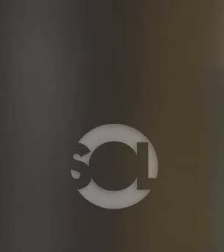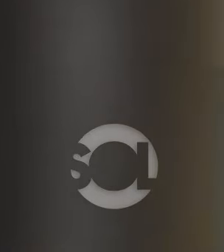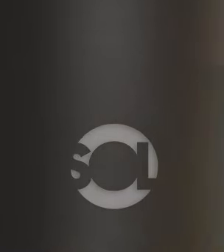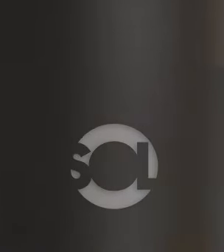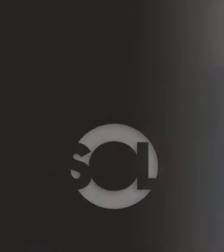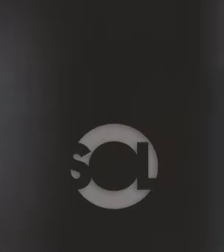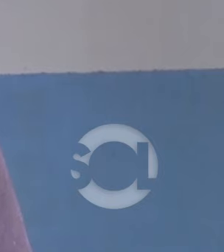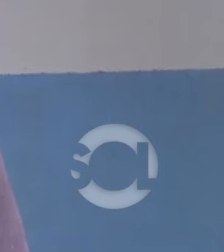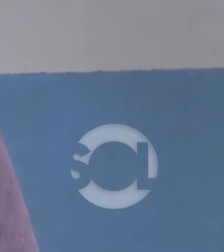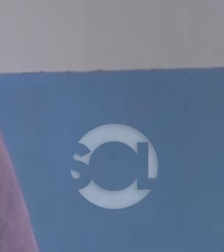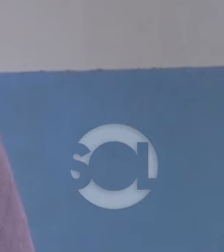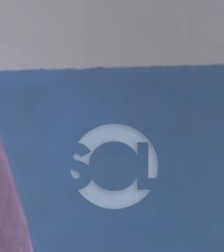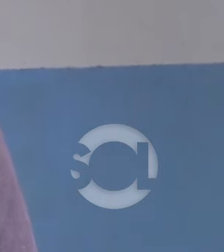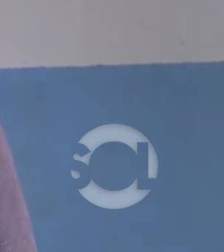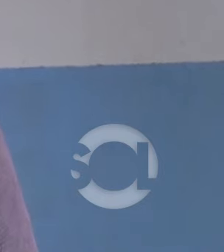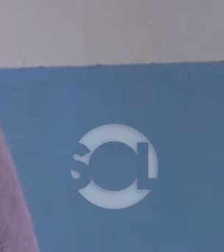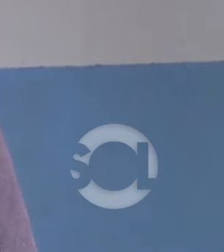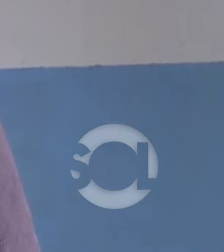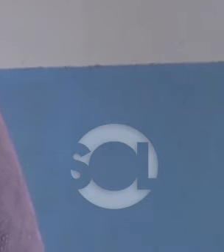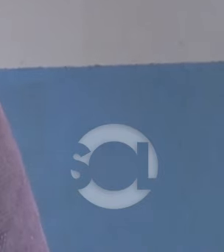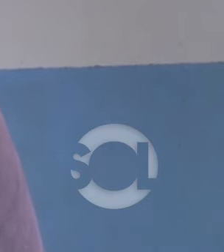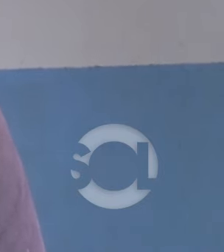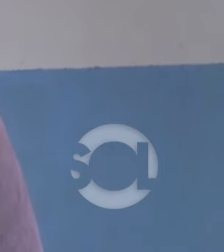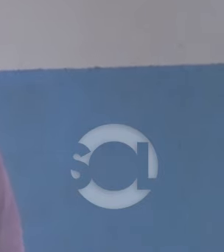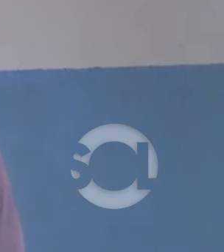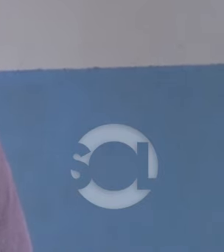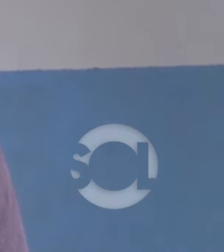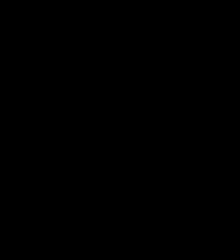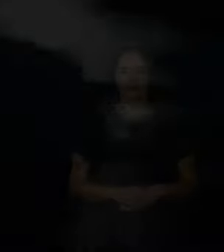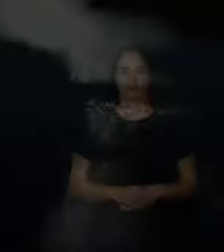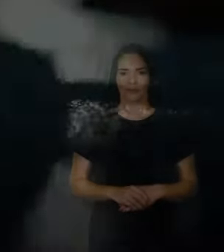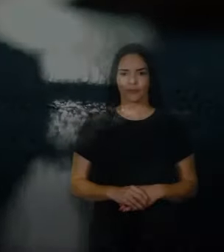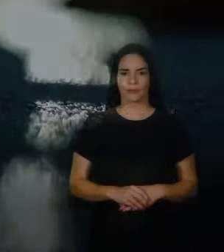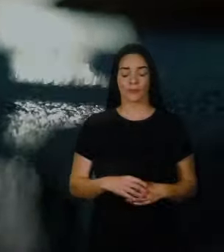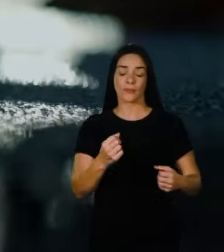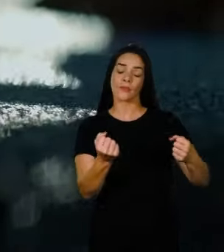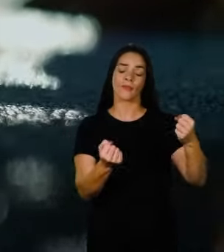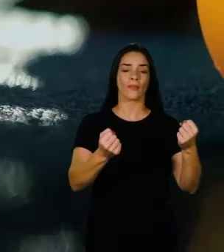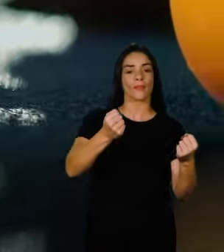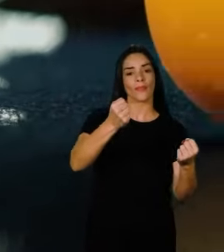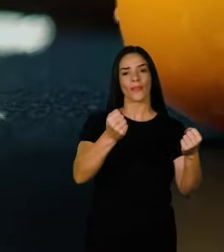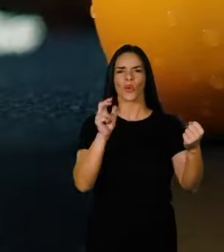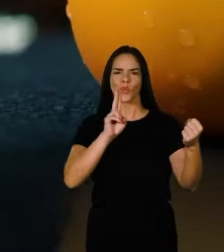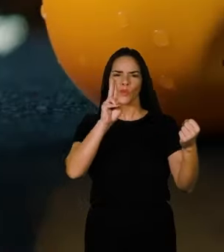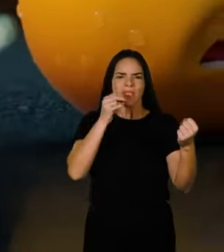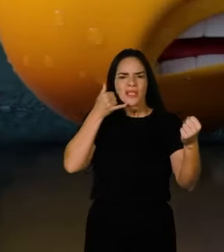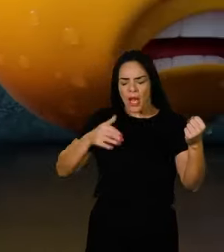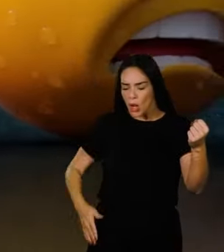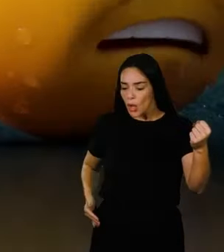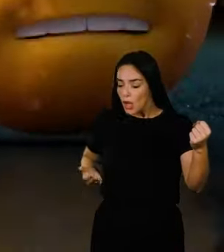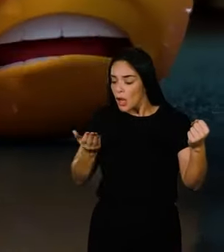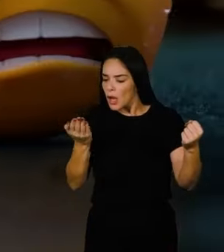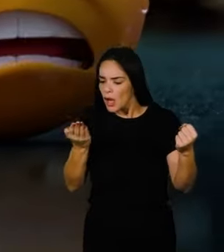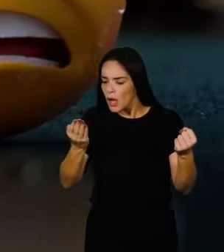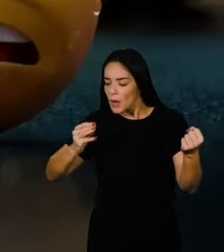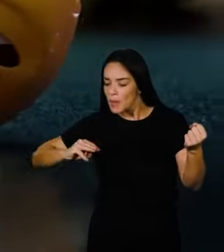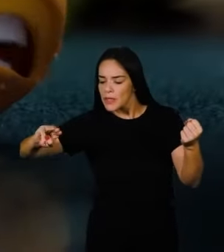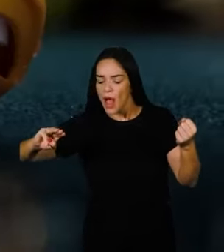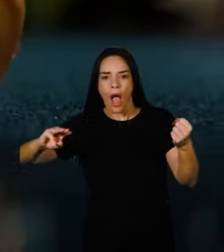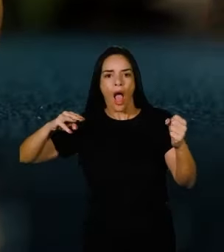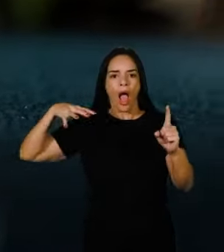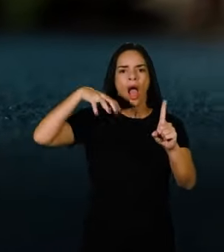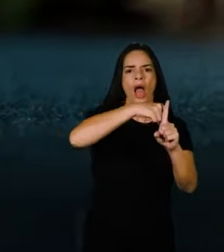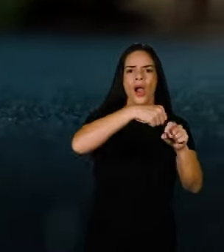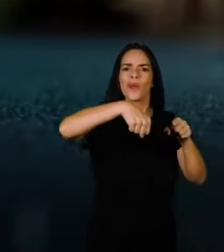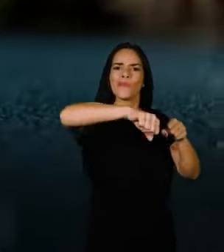já para verificar fazer um relatório um levantamento de tudo que aconteceu respondeu uma mensagem dirigindo e acertou um